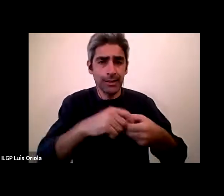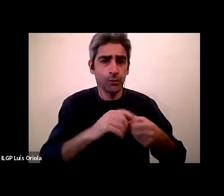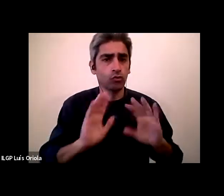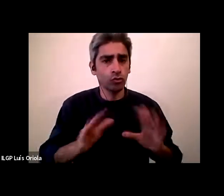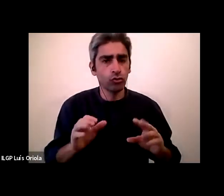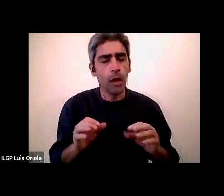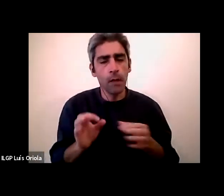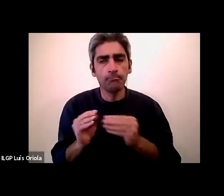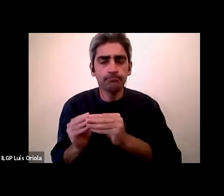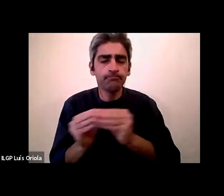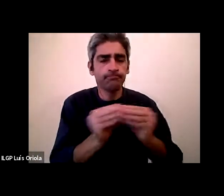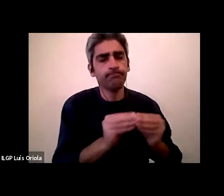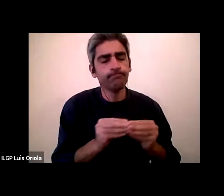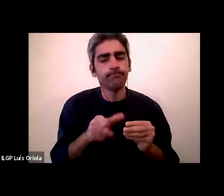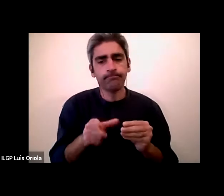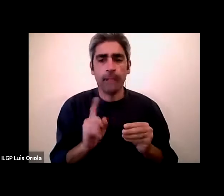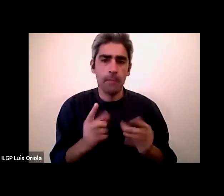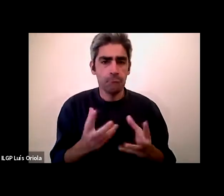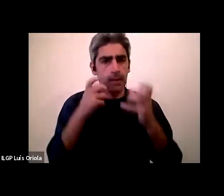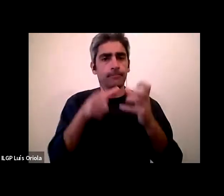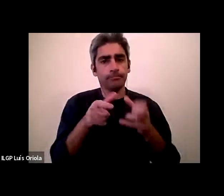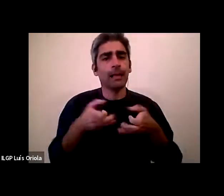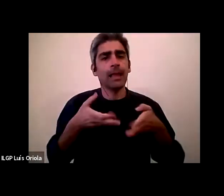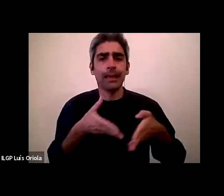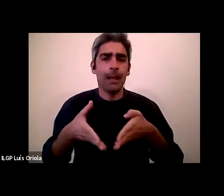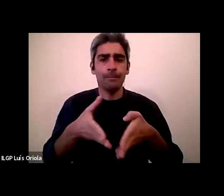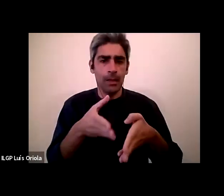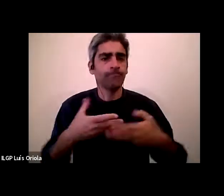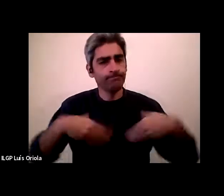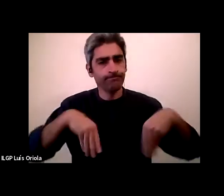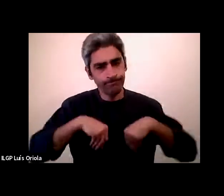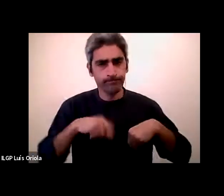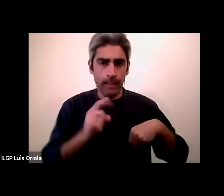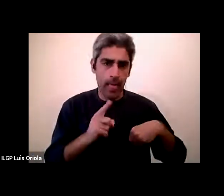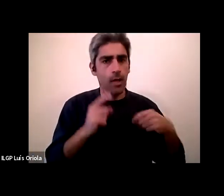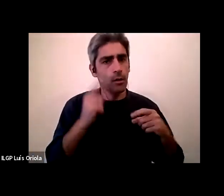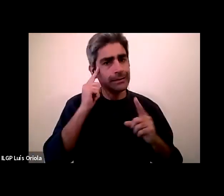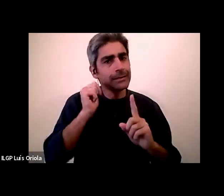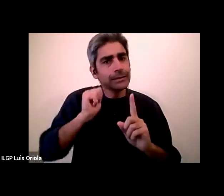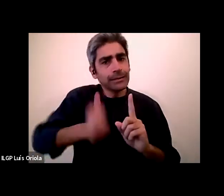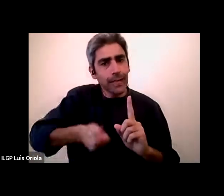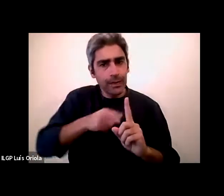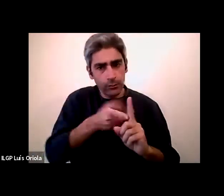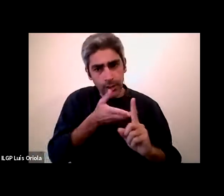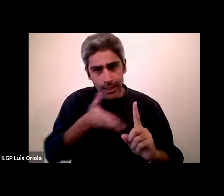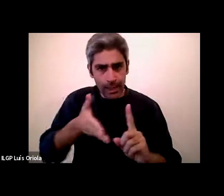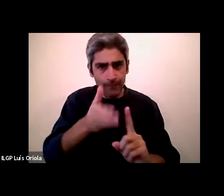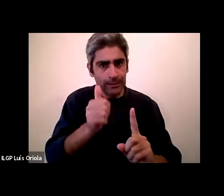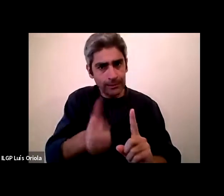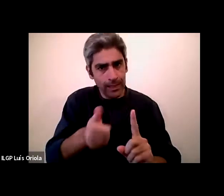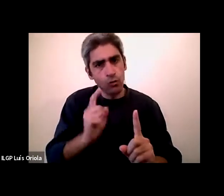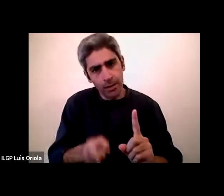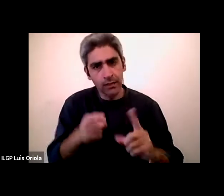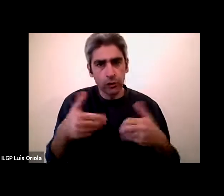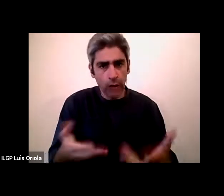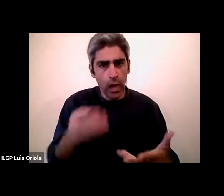colocamos perante esse caminho, já nos posicionarmos da forma que consideramos certa, que é começar, desde